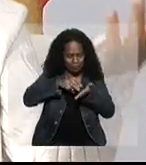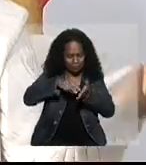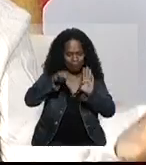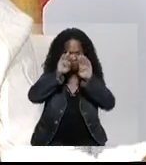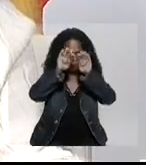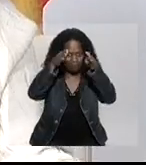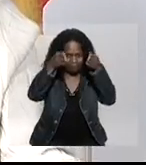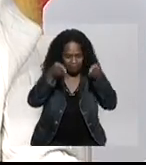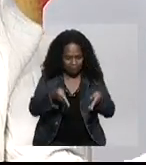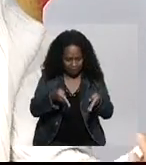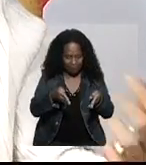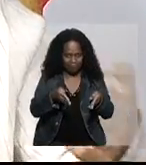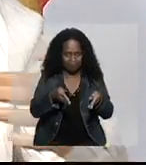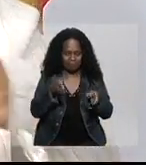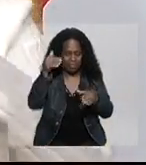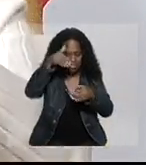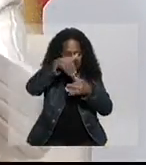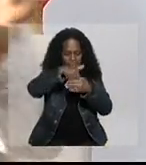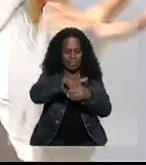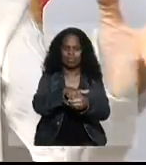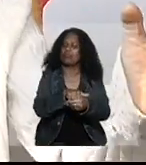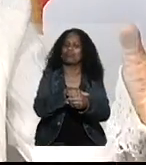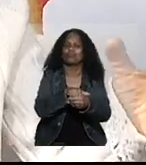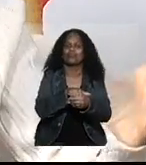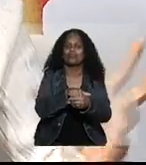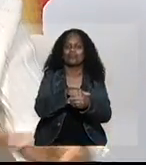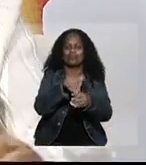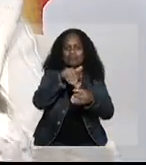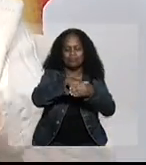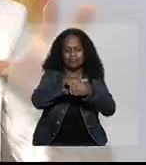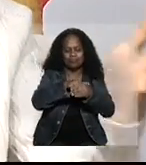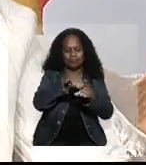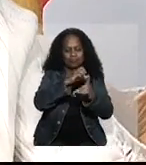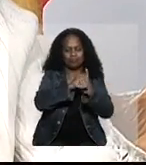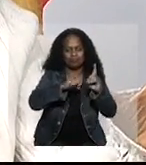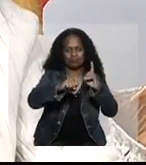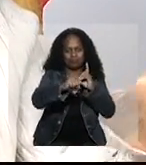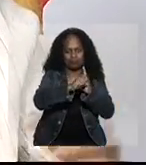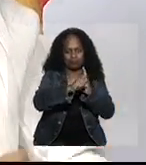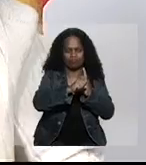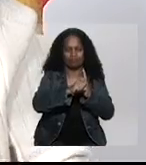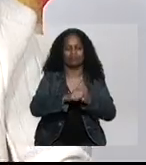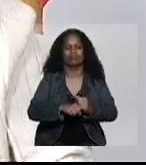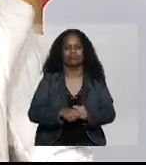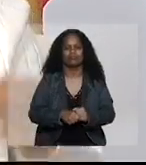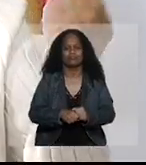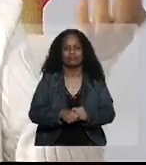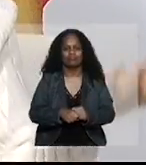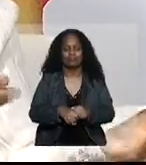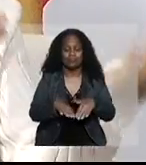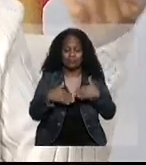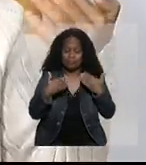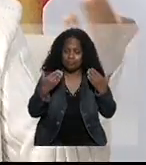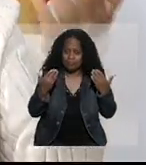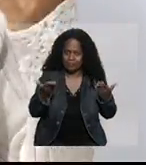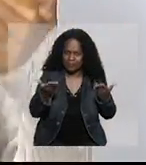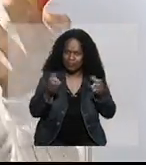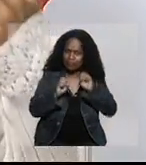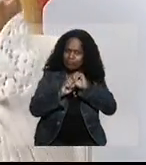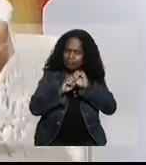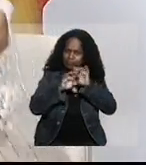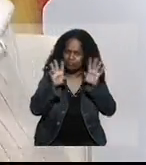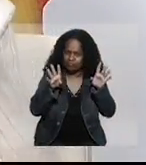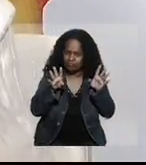causasse desajustes dentro do perímetro urbano. Olha, e tudo mais. Que genial. E isso, claro